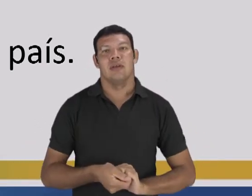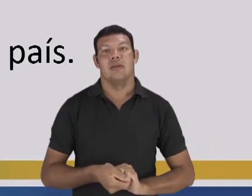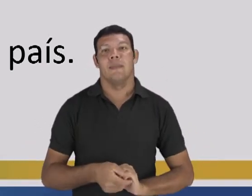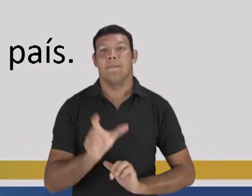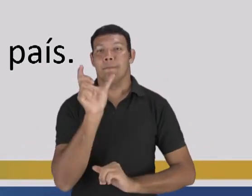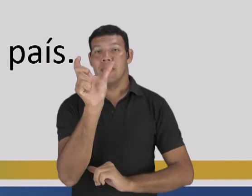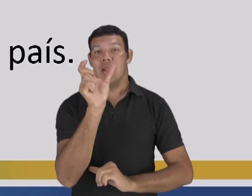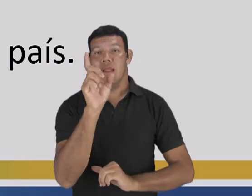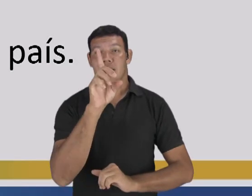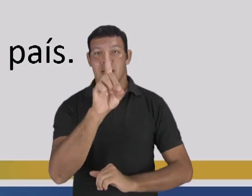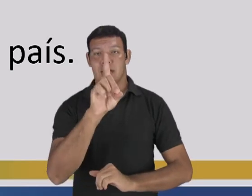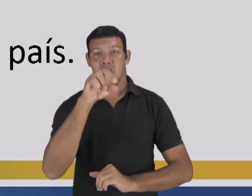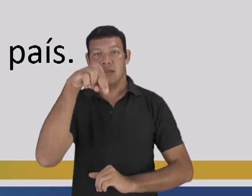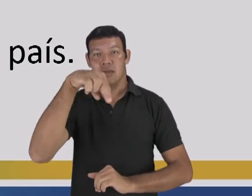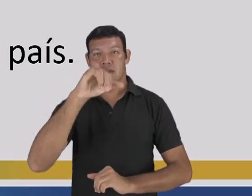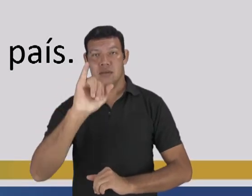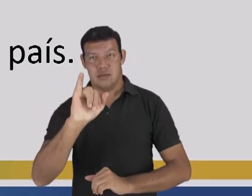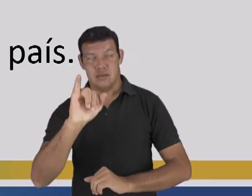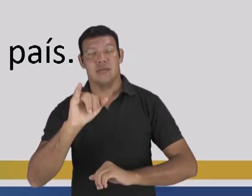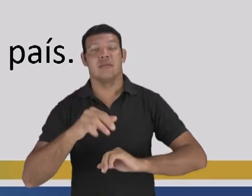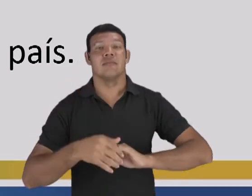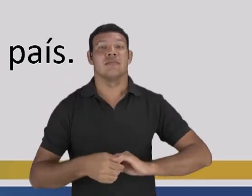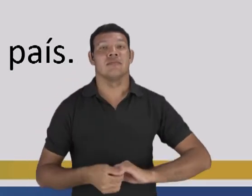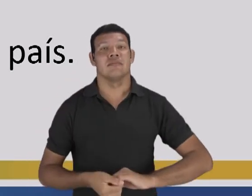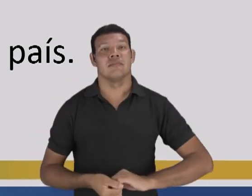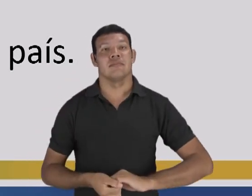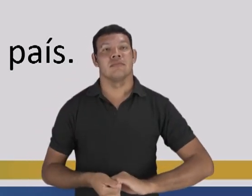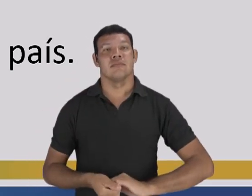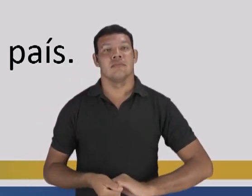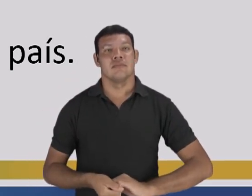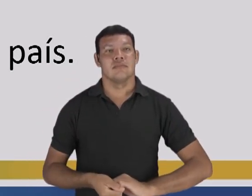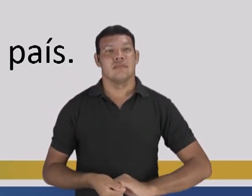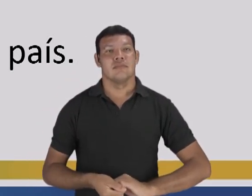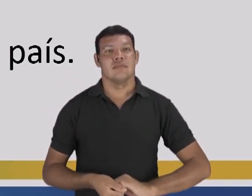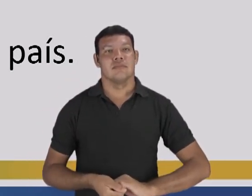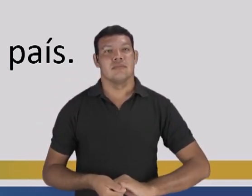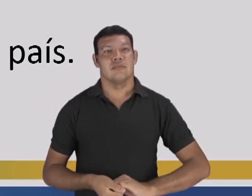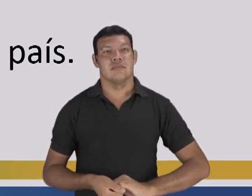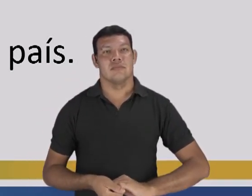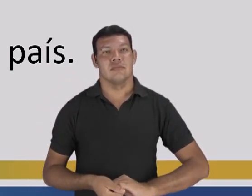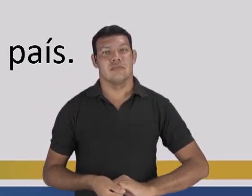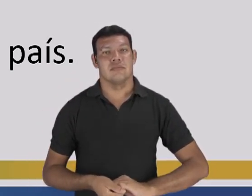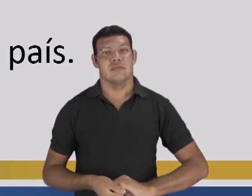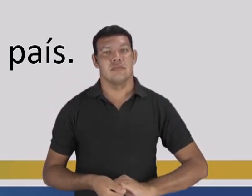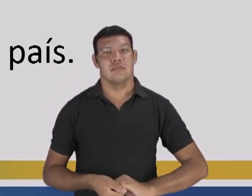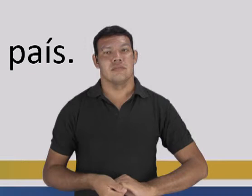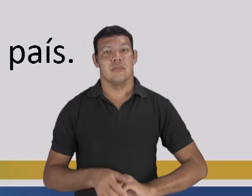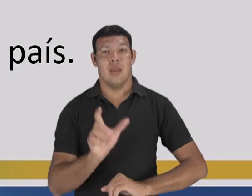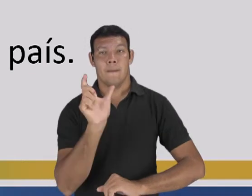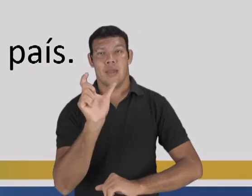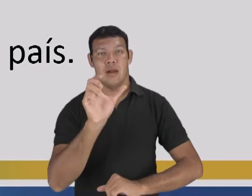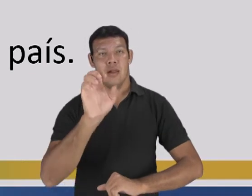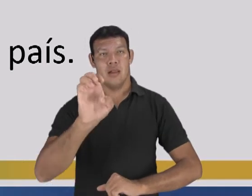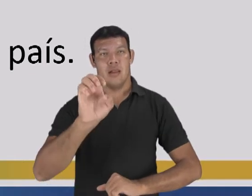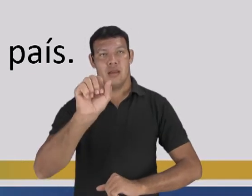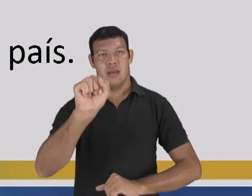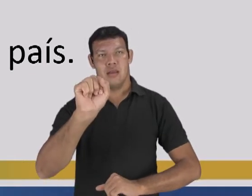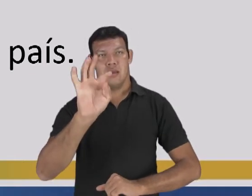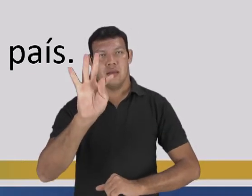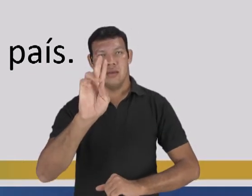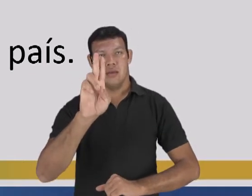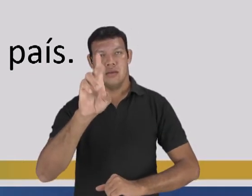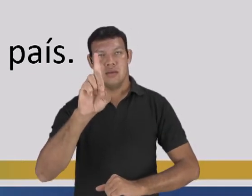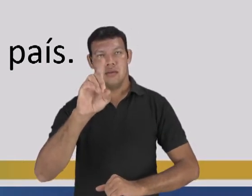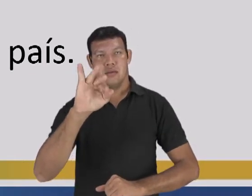espanhol de RG, tá? Que é o número de registro do seu país. E eu tenho os estudos, né, que é a